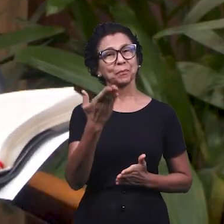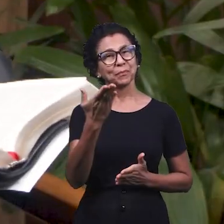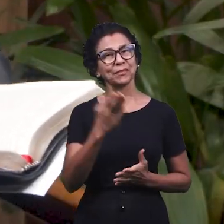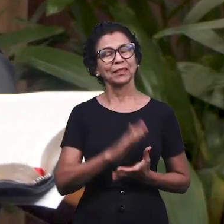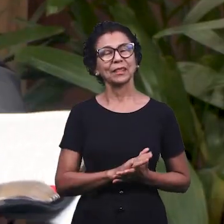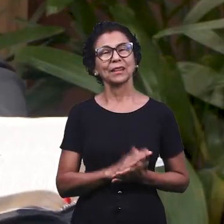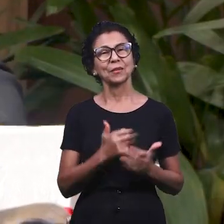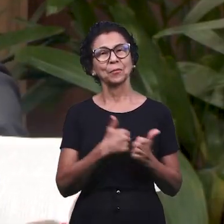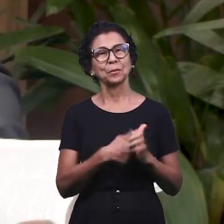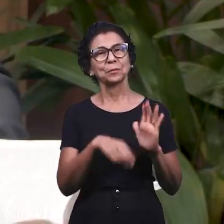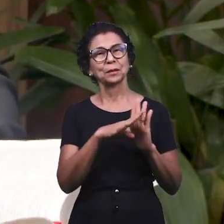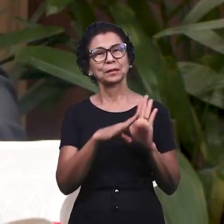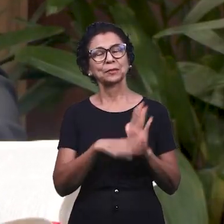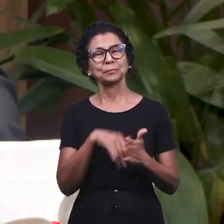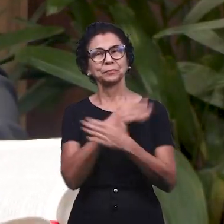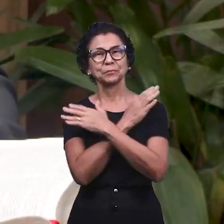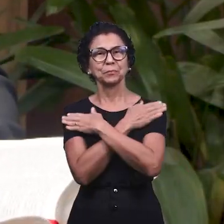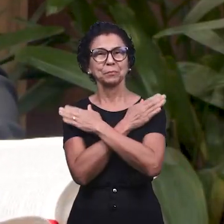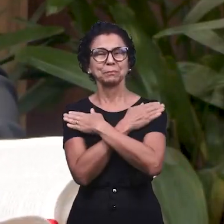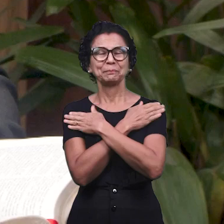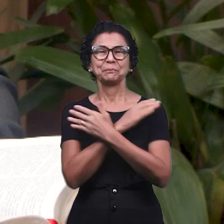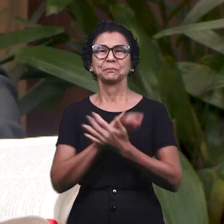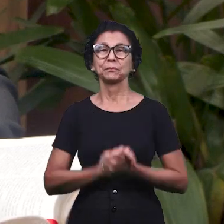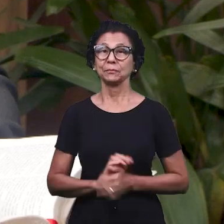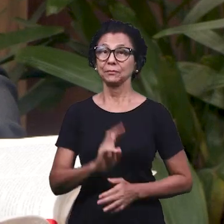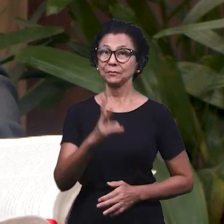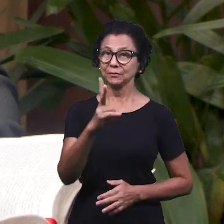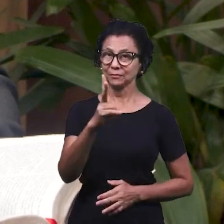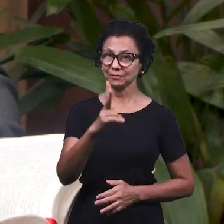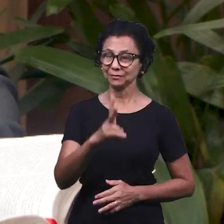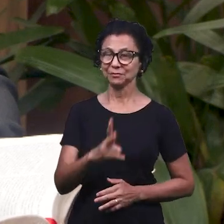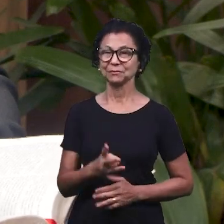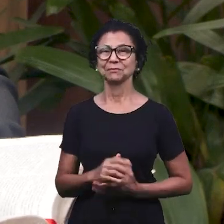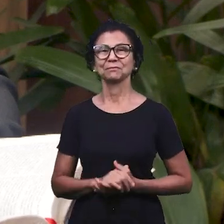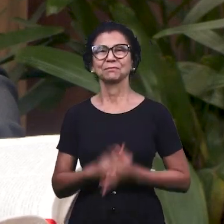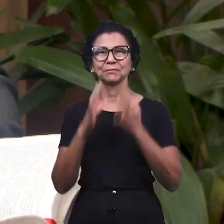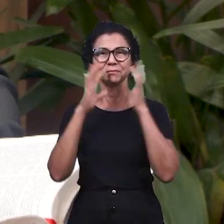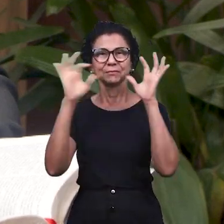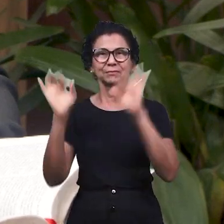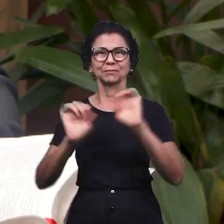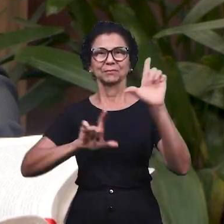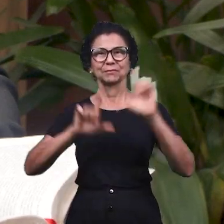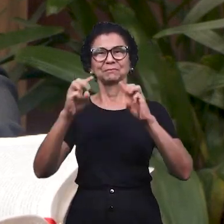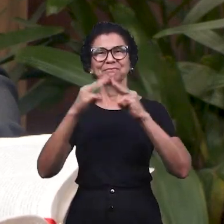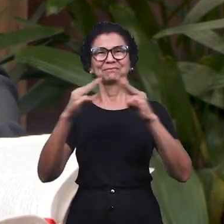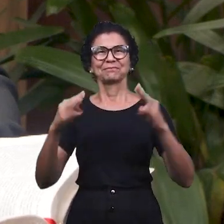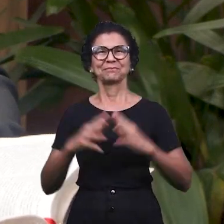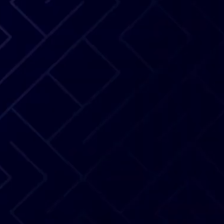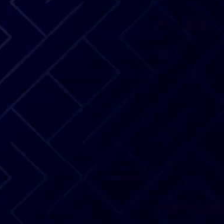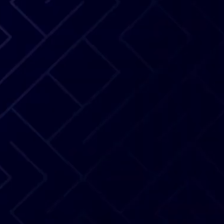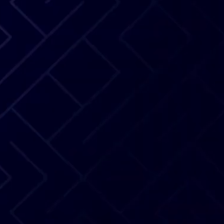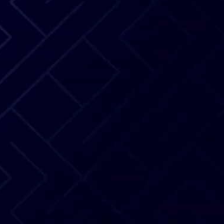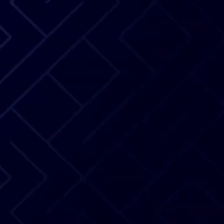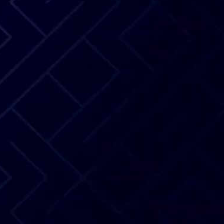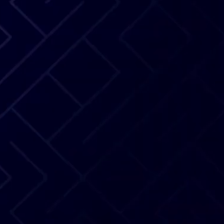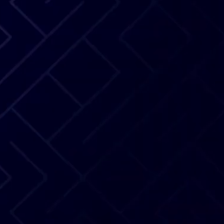está conosco, nós deixamos um abraço e continue na nossa programação da TV Manaim.